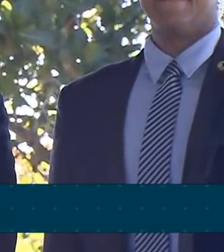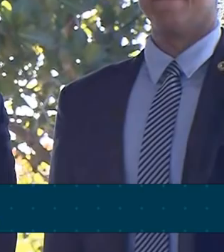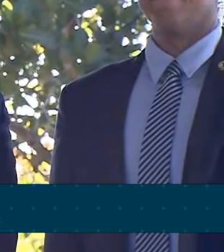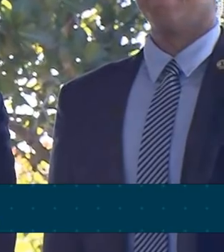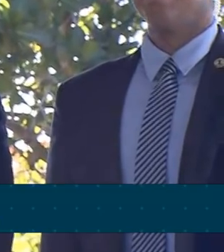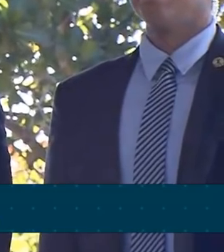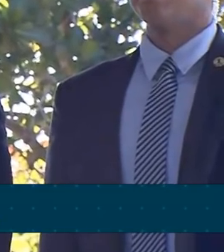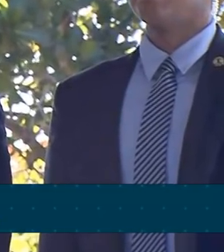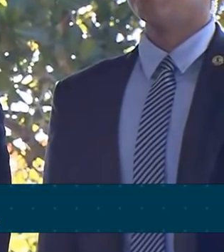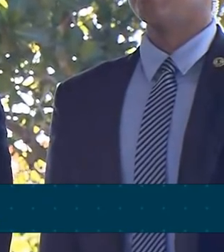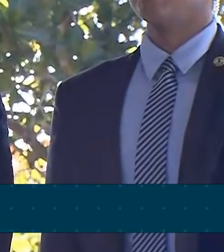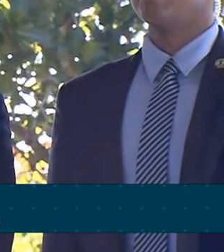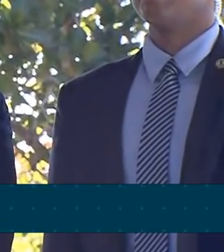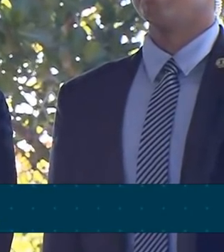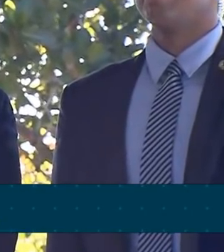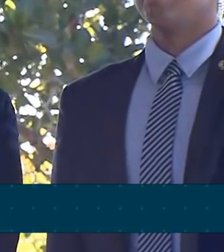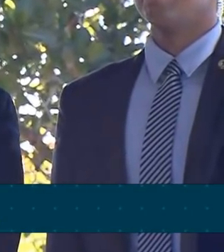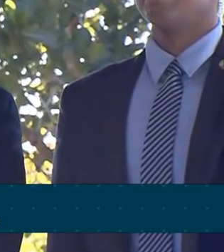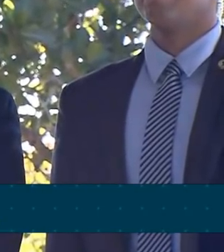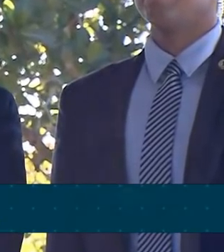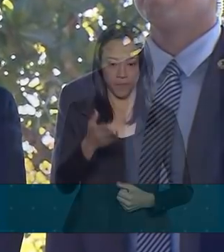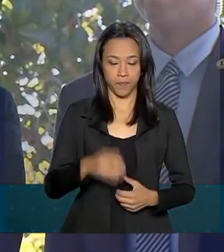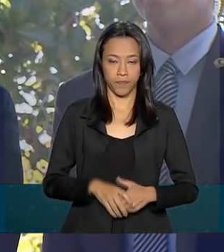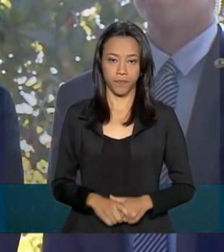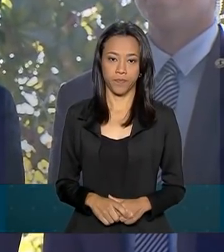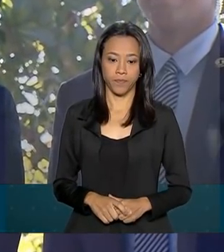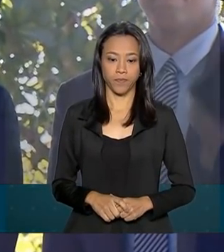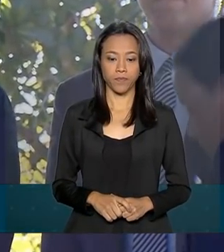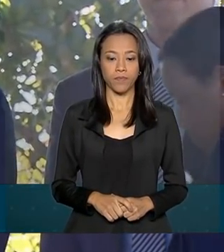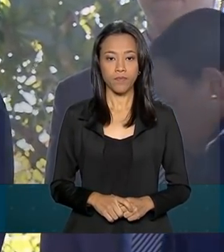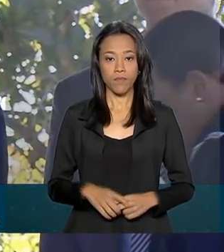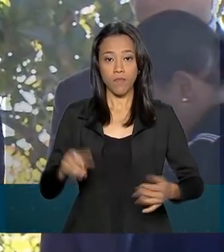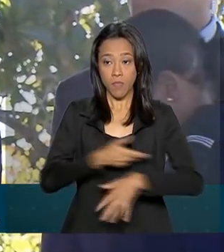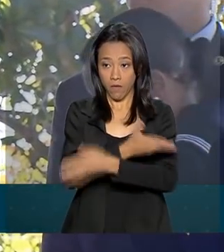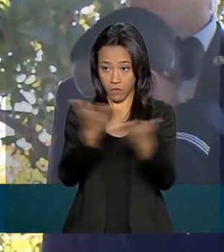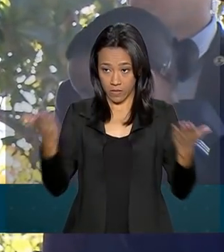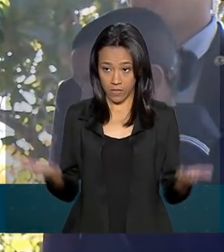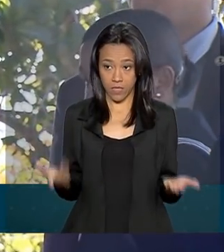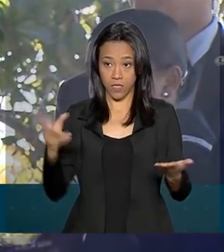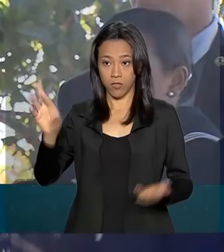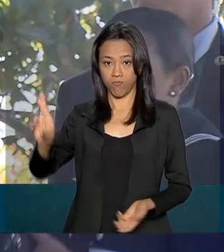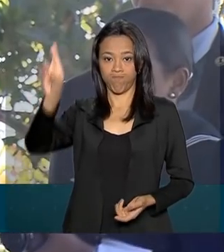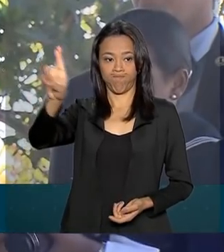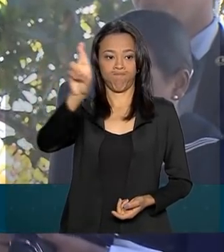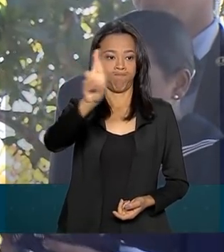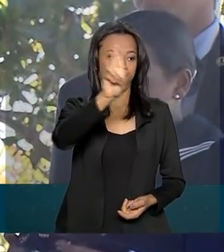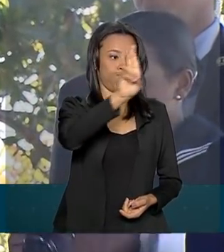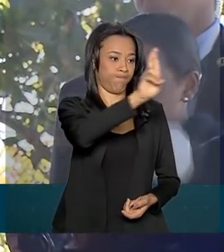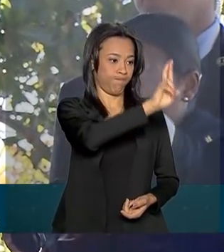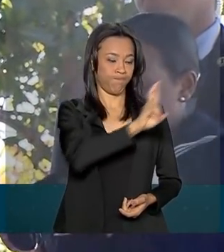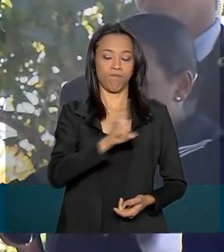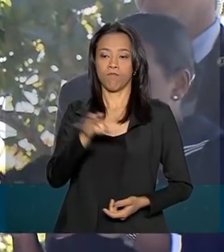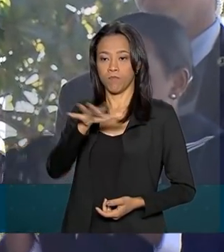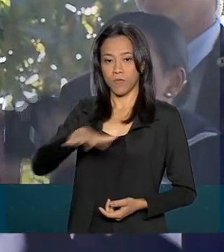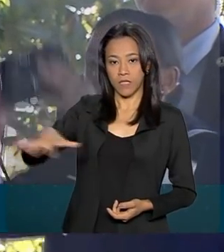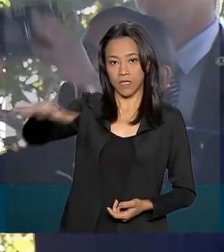dentro e fora do Exército Brasileiro, demais autoridades civis e militares, Eduardo